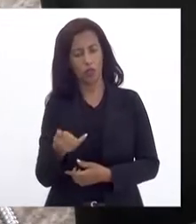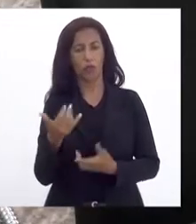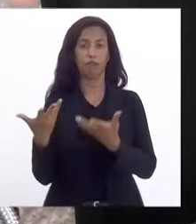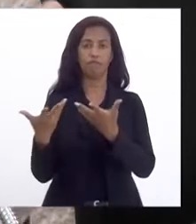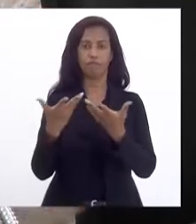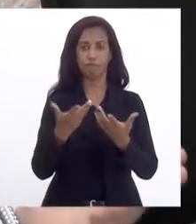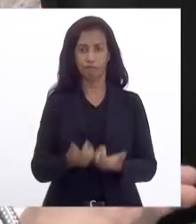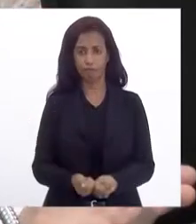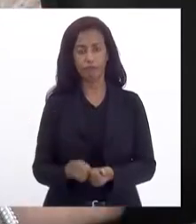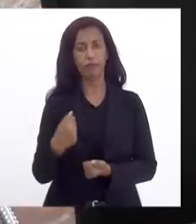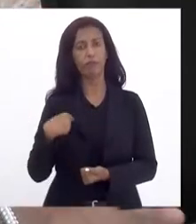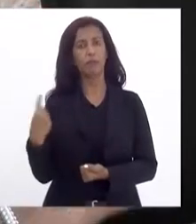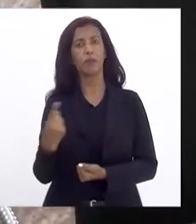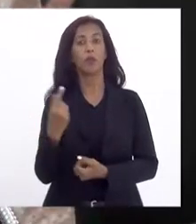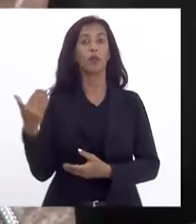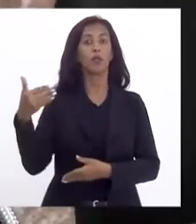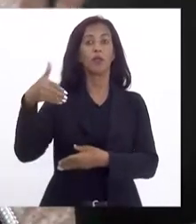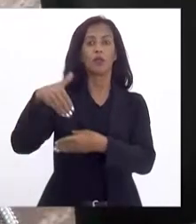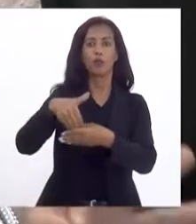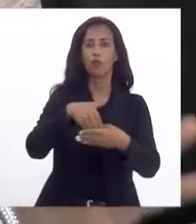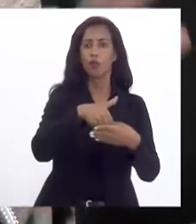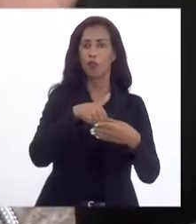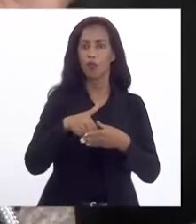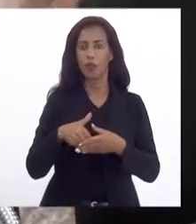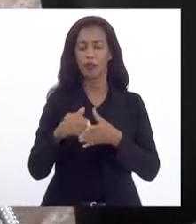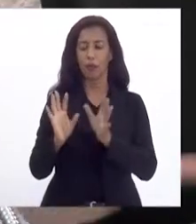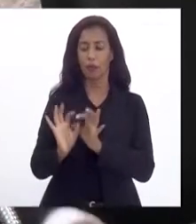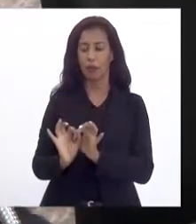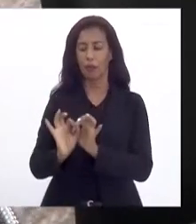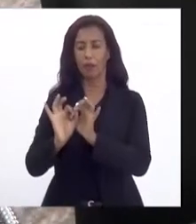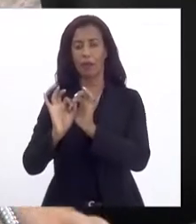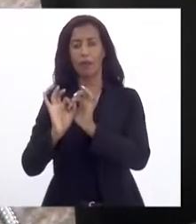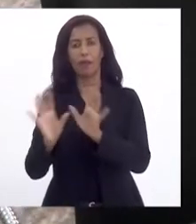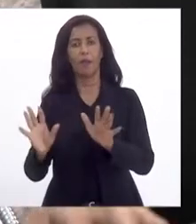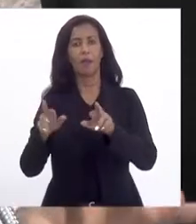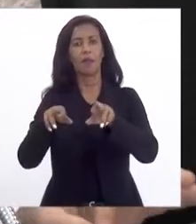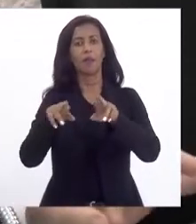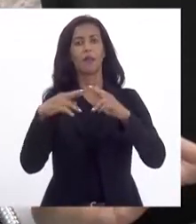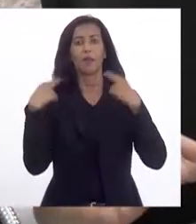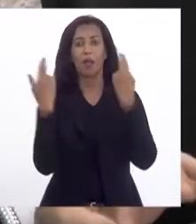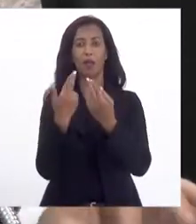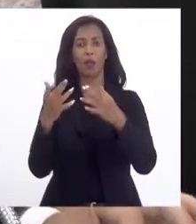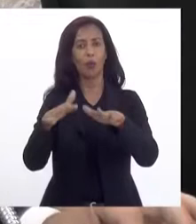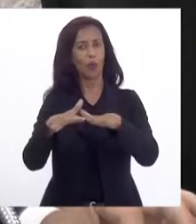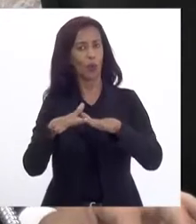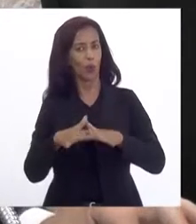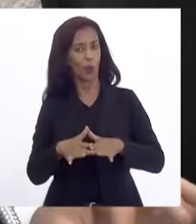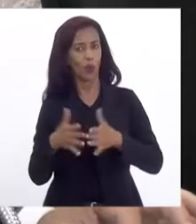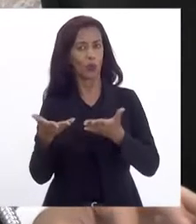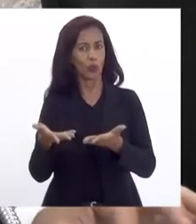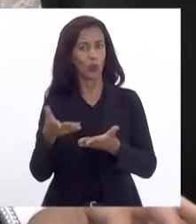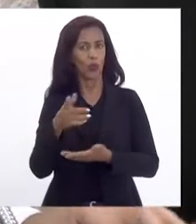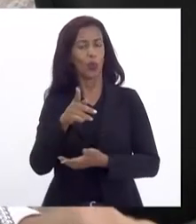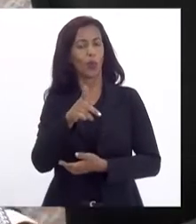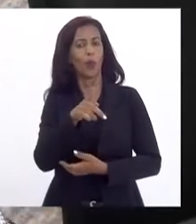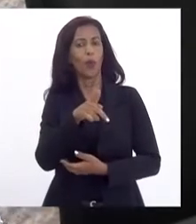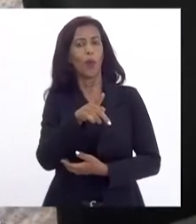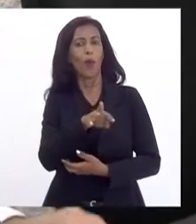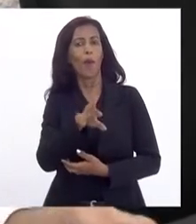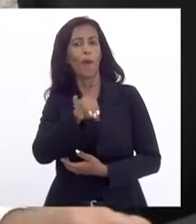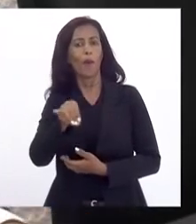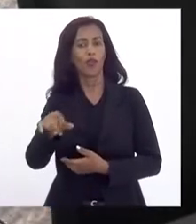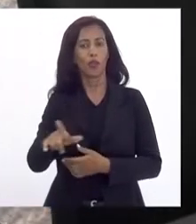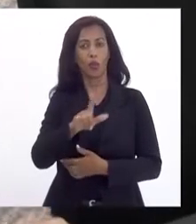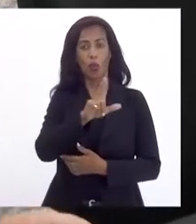quero colocar em votação apenas a deliberação da audiência pública sobre o projeto de lei complementar